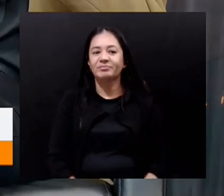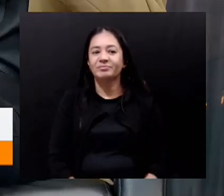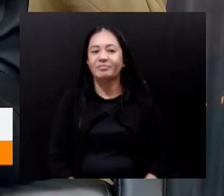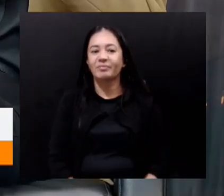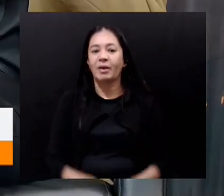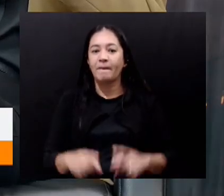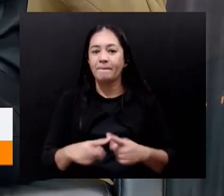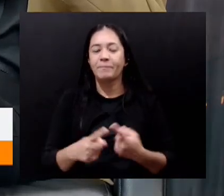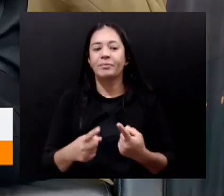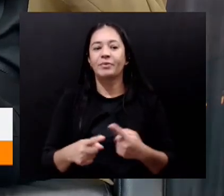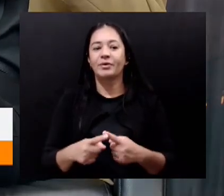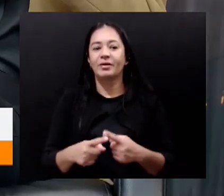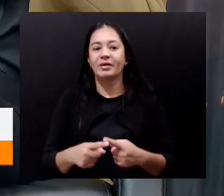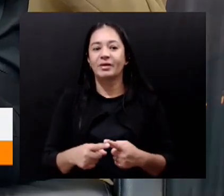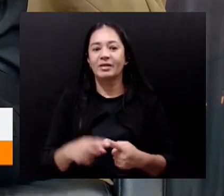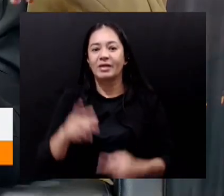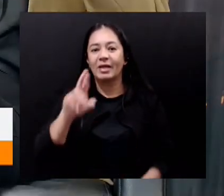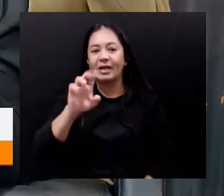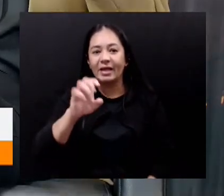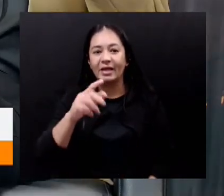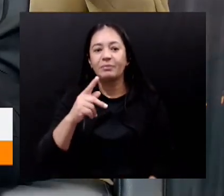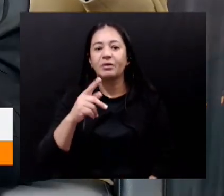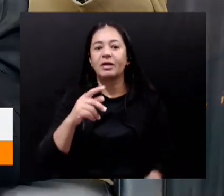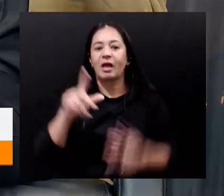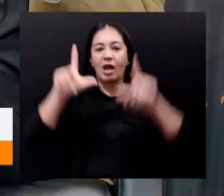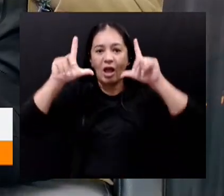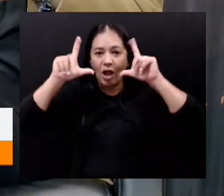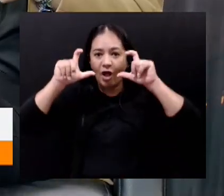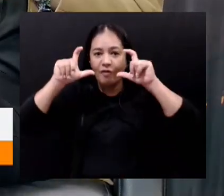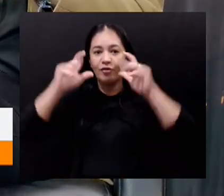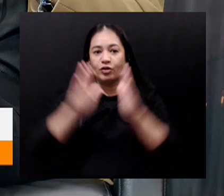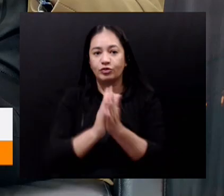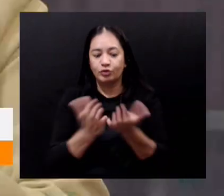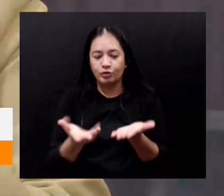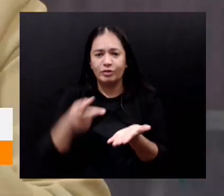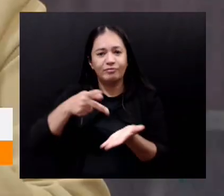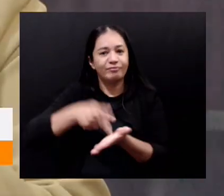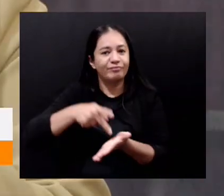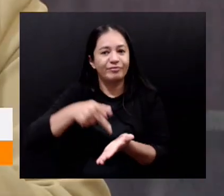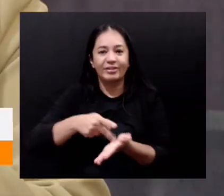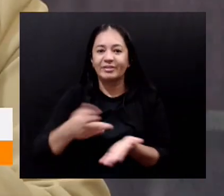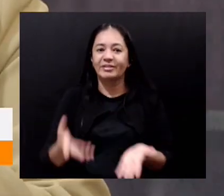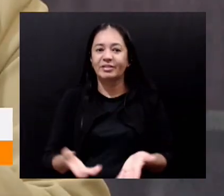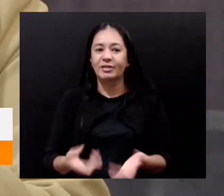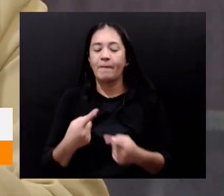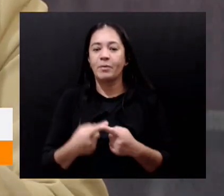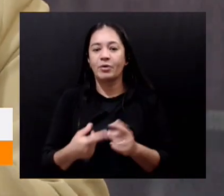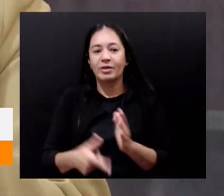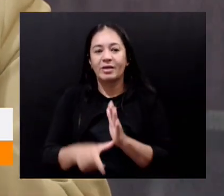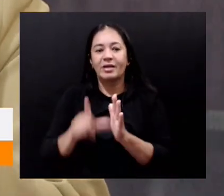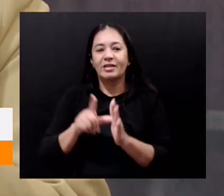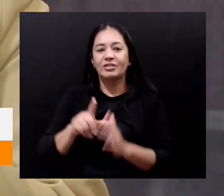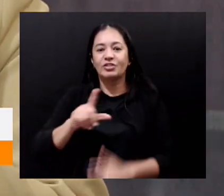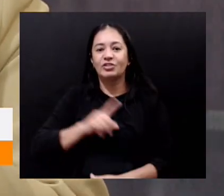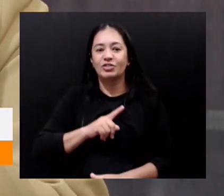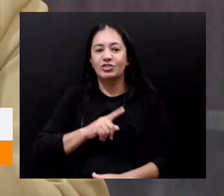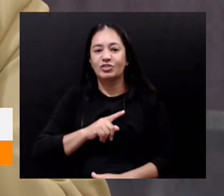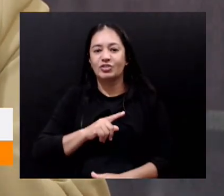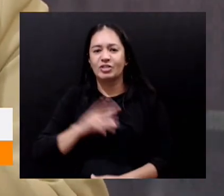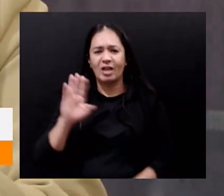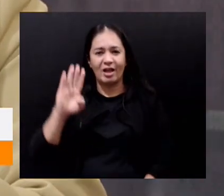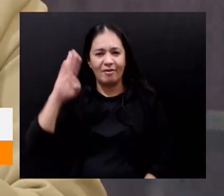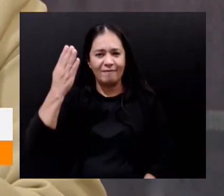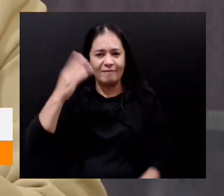é uma foto do livro, Do livro original. Havia várias falsificações de documentos, Uhum. inclusive há uns anos